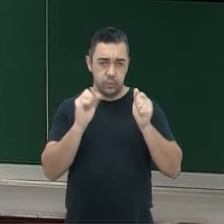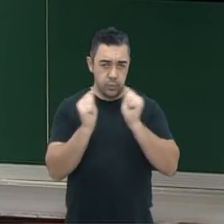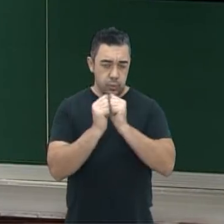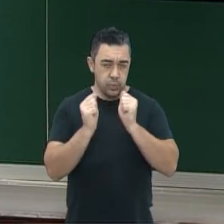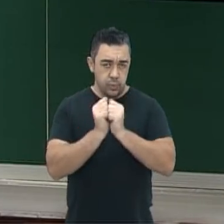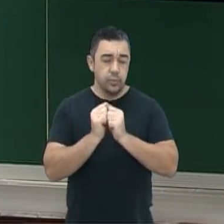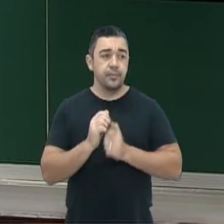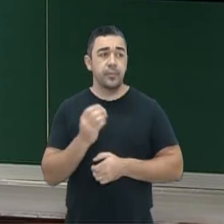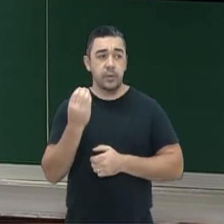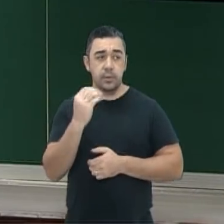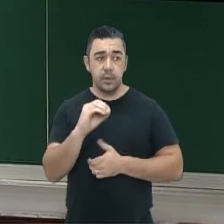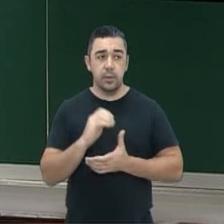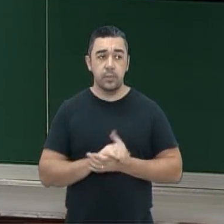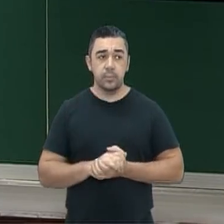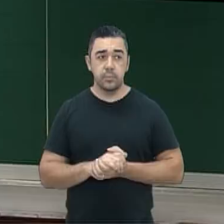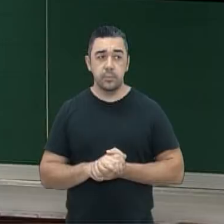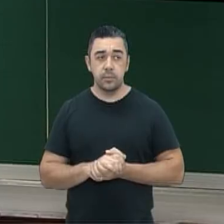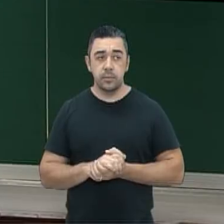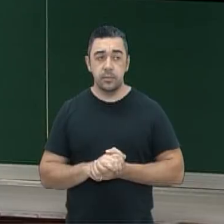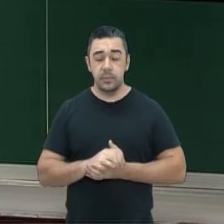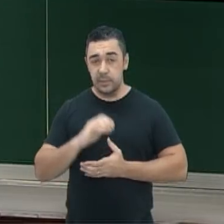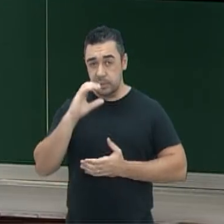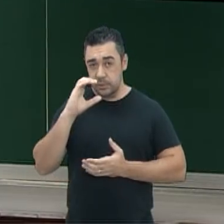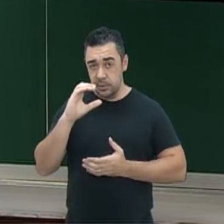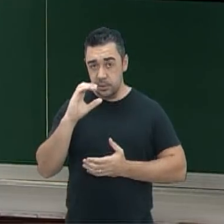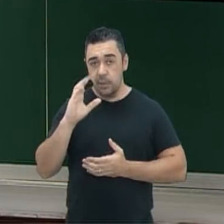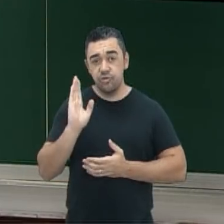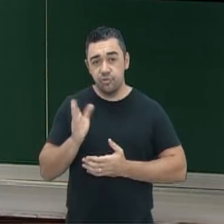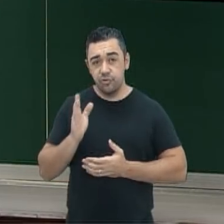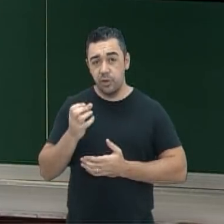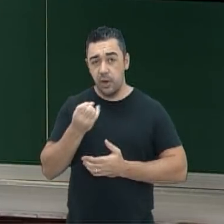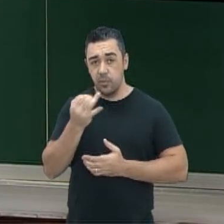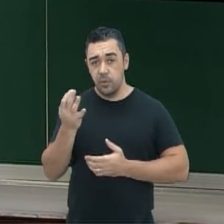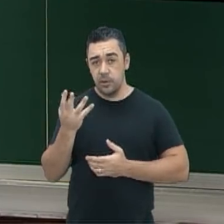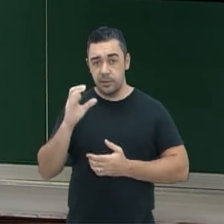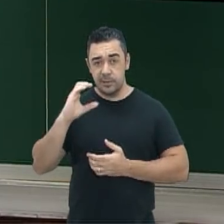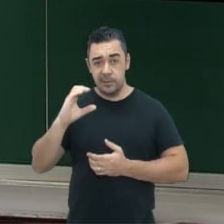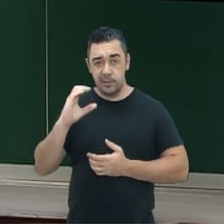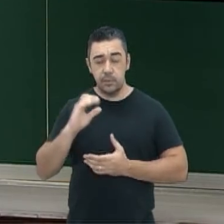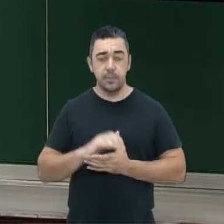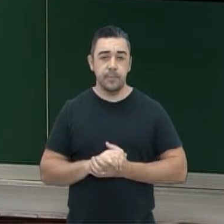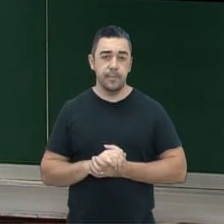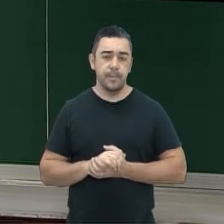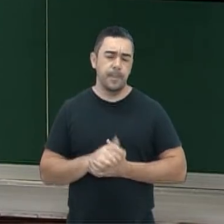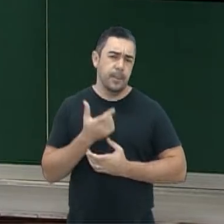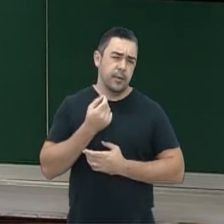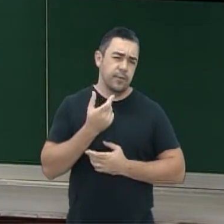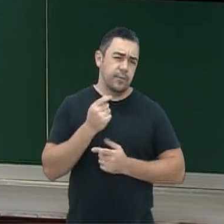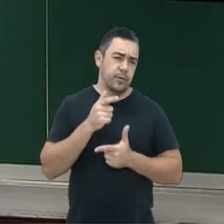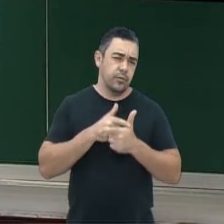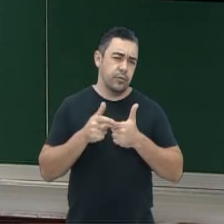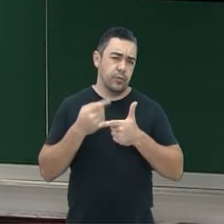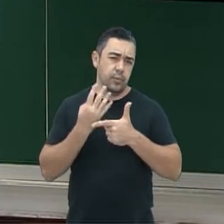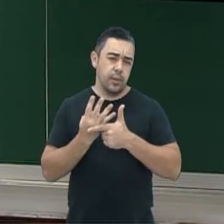mas quando eu acrescento um zero, eu estou indo para casa dos centésimos. Então, 20 dividido por